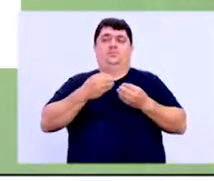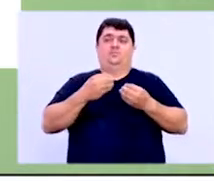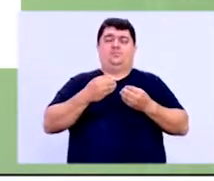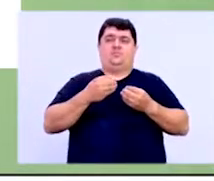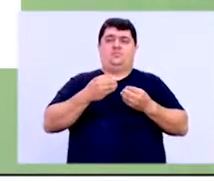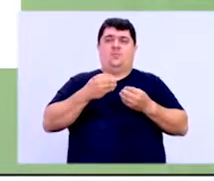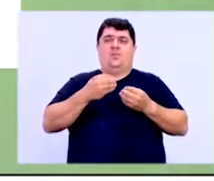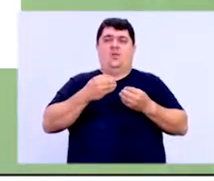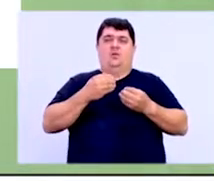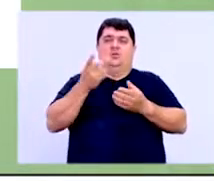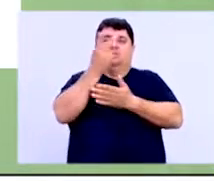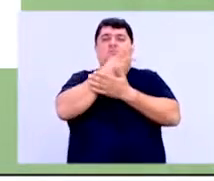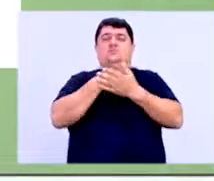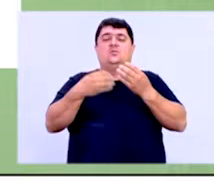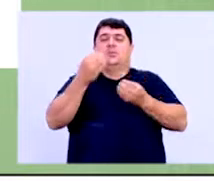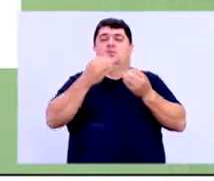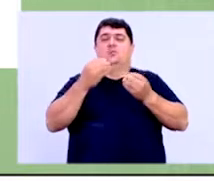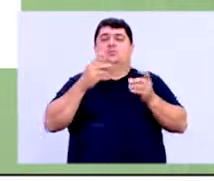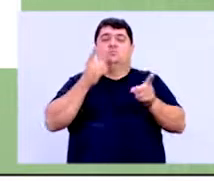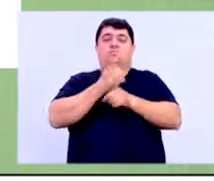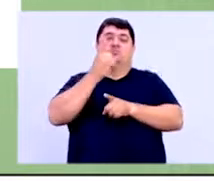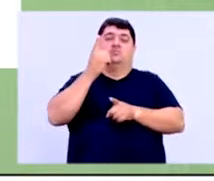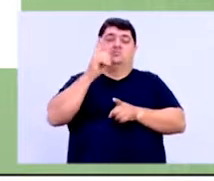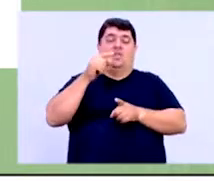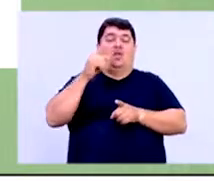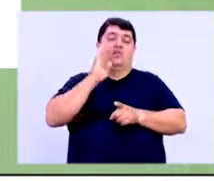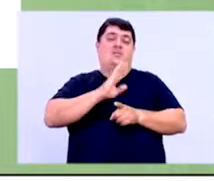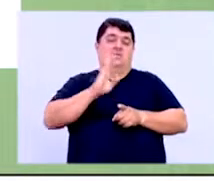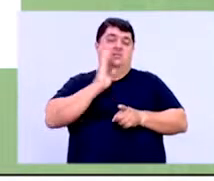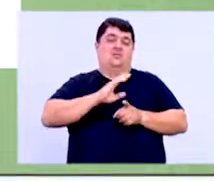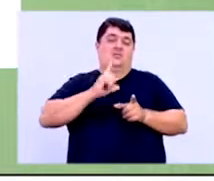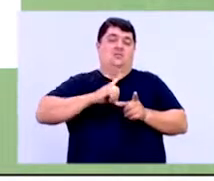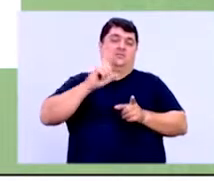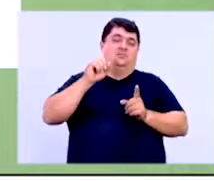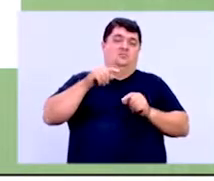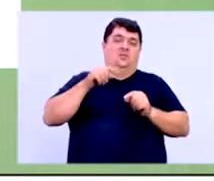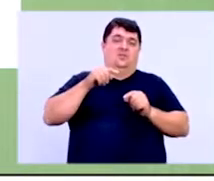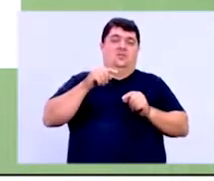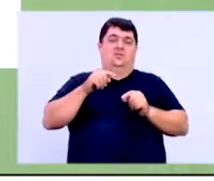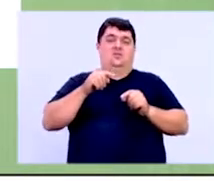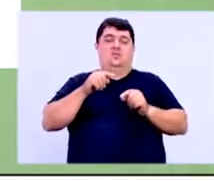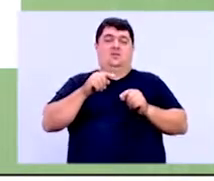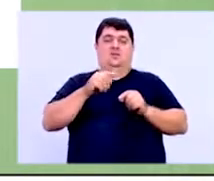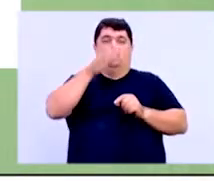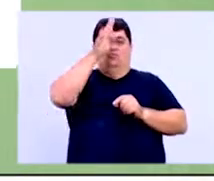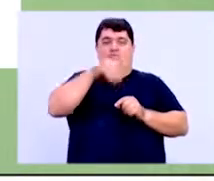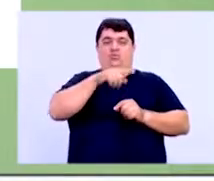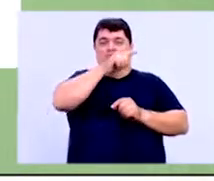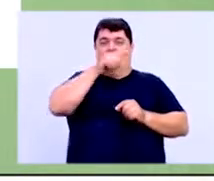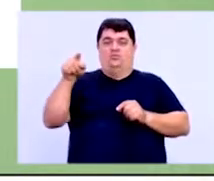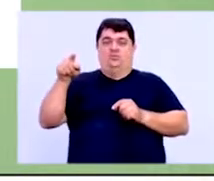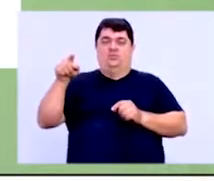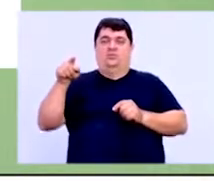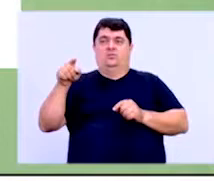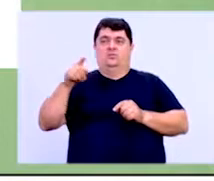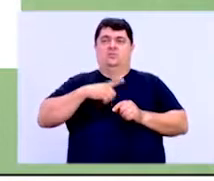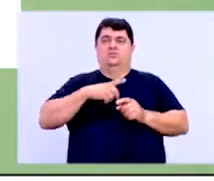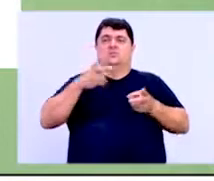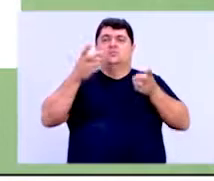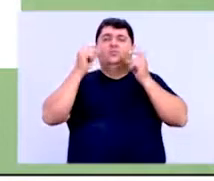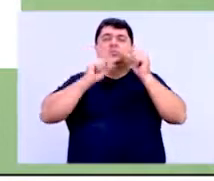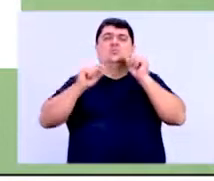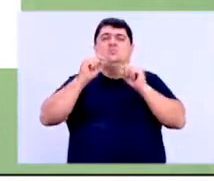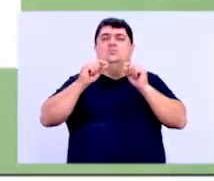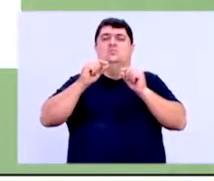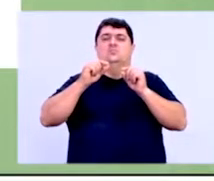Opa! Agora chegou aqui o ponto-chave. Esse aqui é o nosso gráfico de ponto de equilíbrio. E o que podemos observar nesse gráfico de ponto de